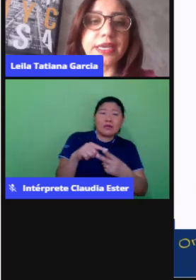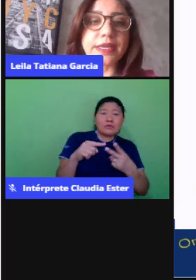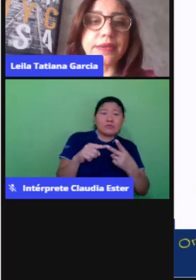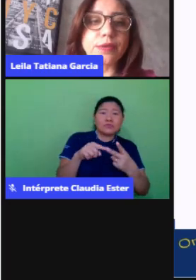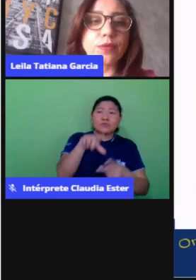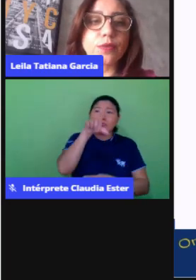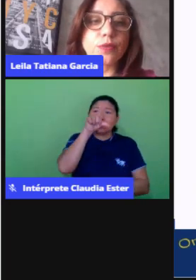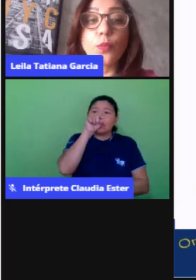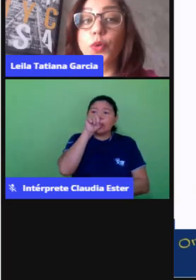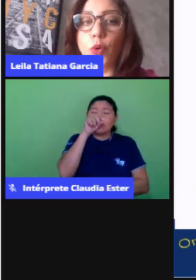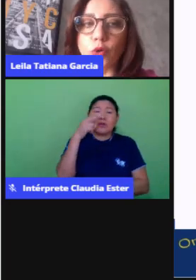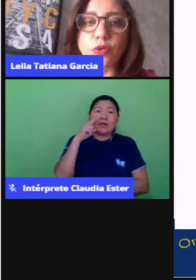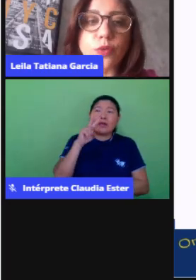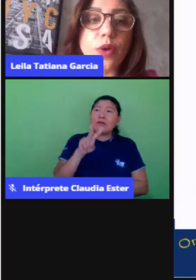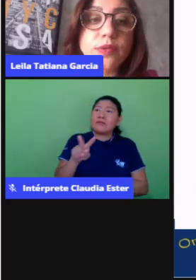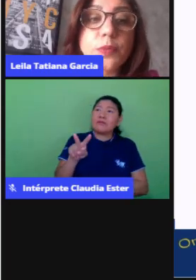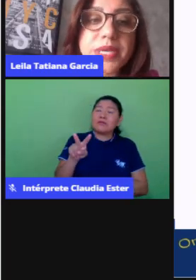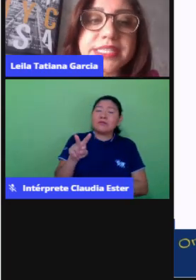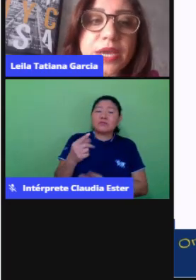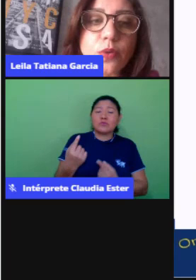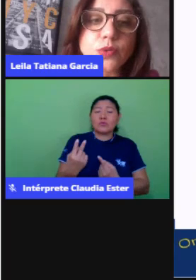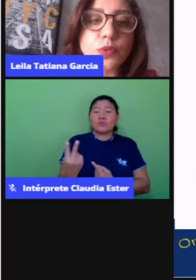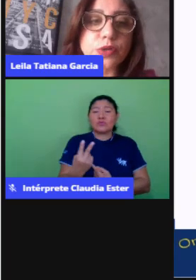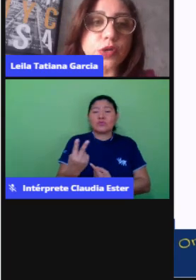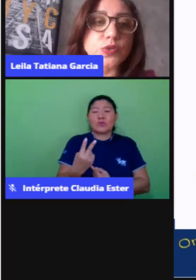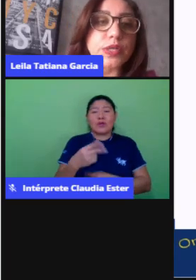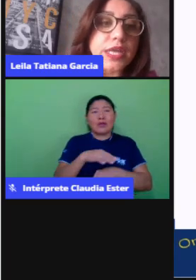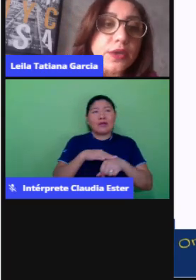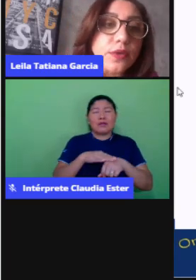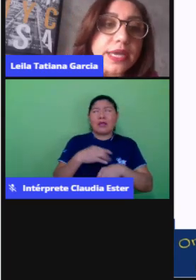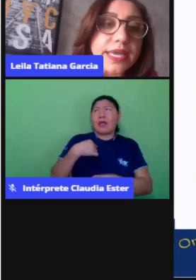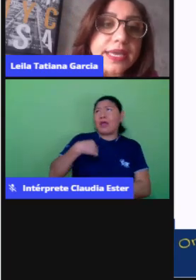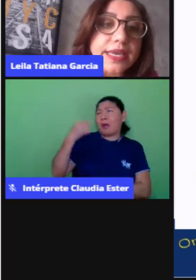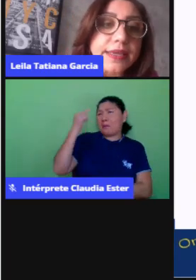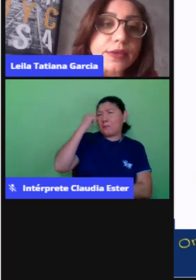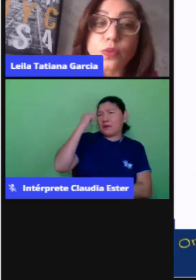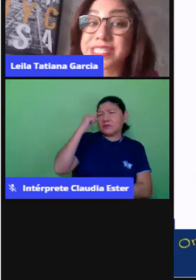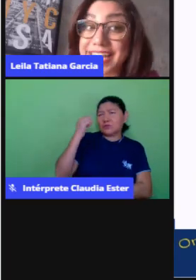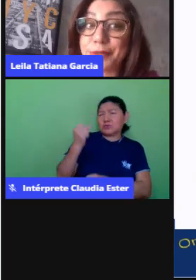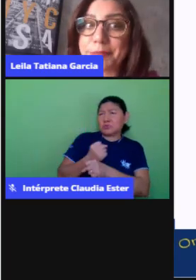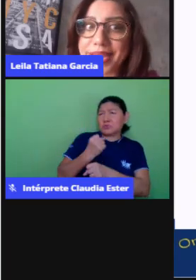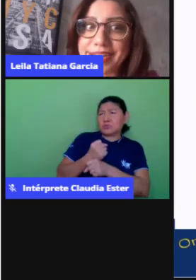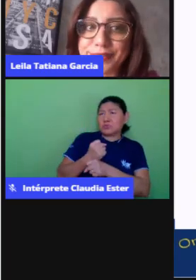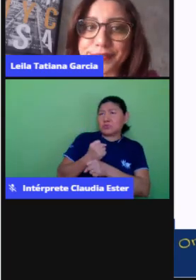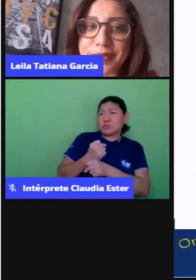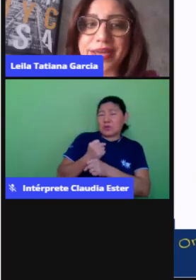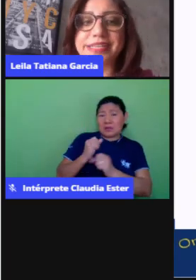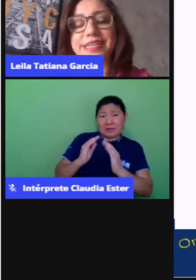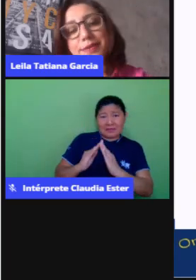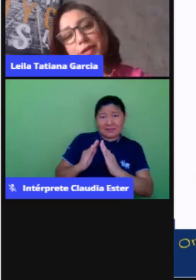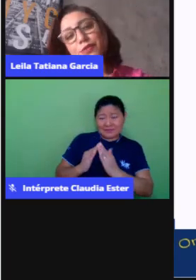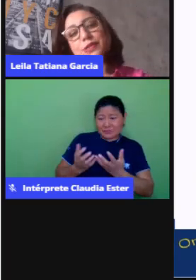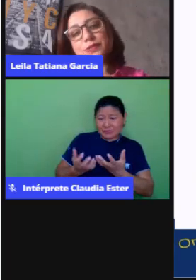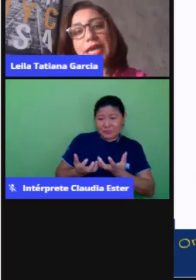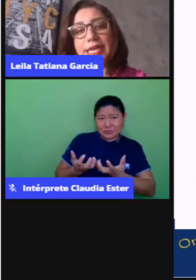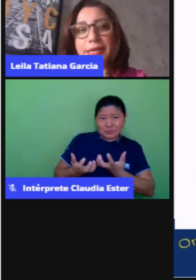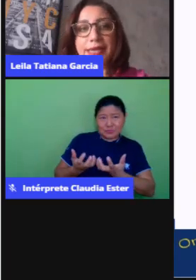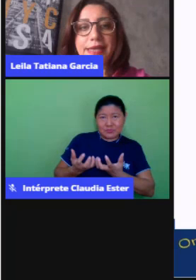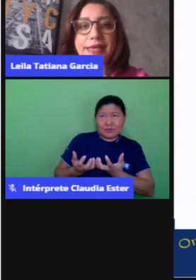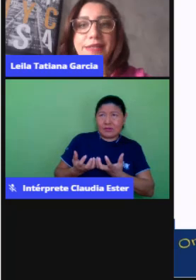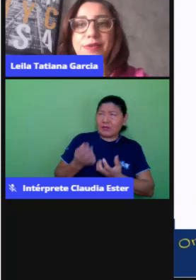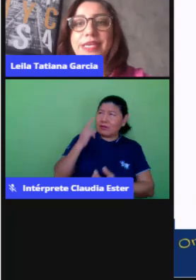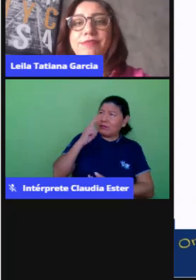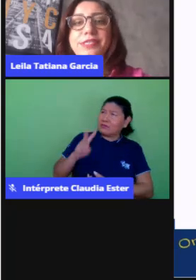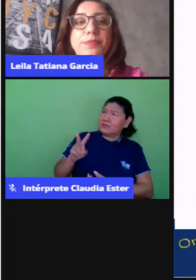falando assim, um para o outro. Quando eu pensei em construir o nosso ninho em conceito aberto, não era exatamente isso